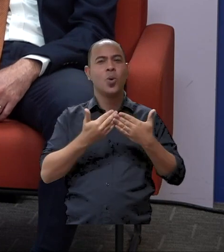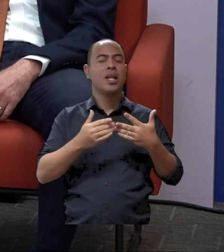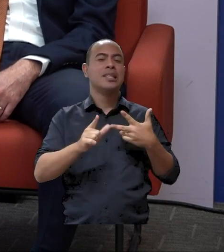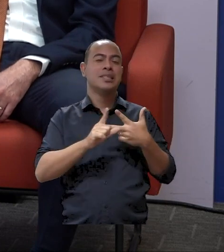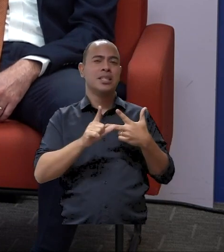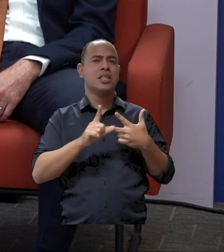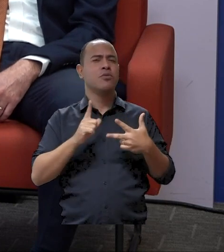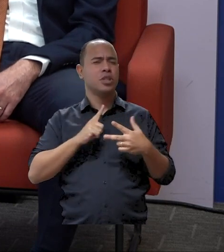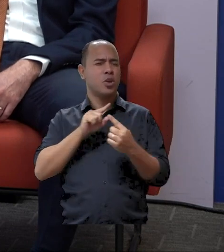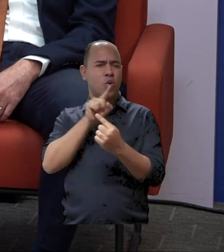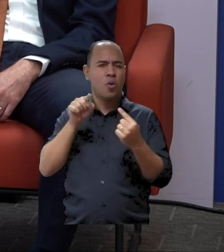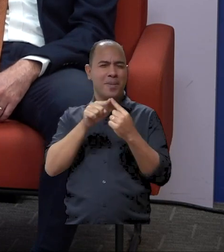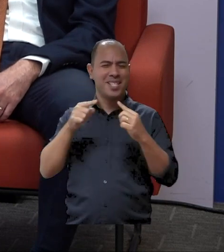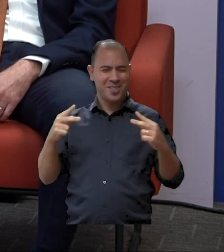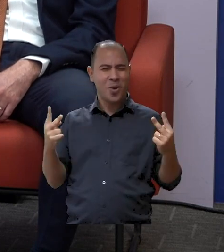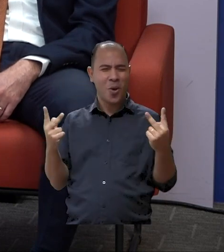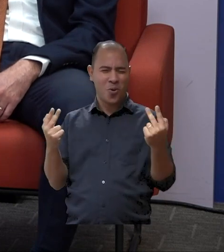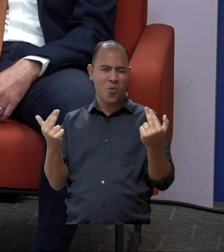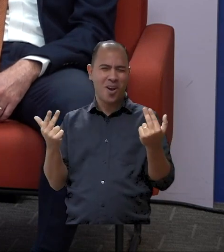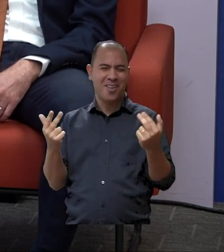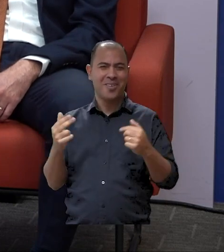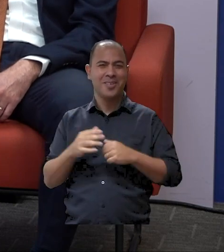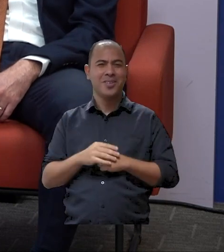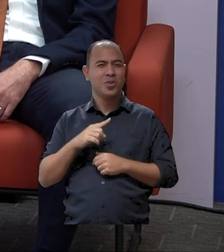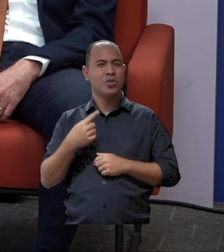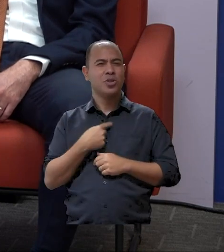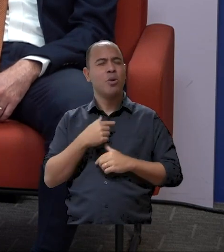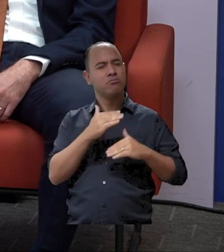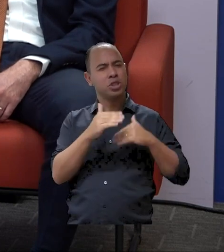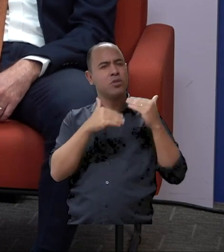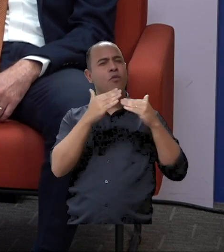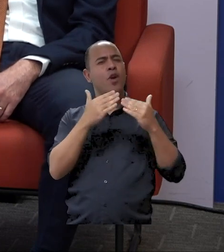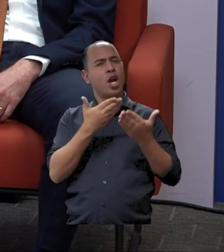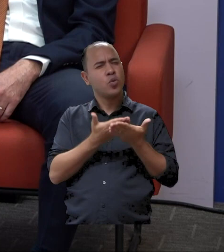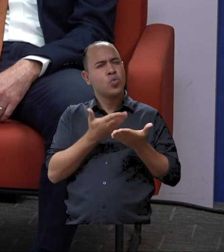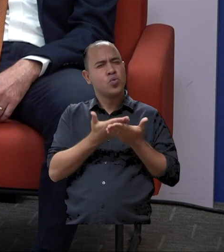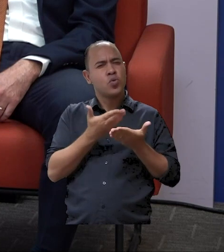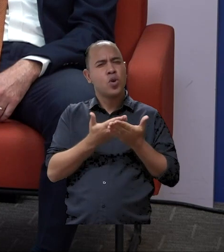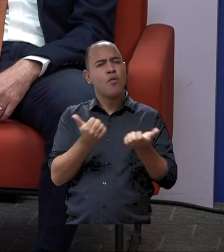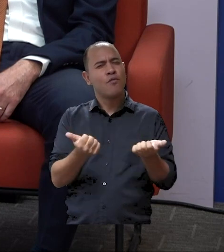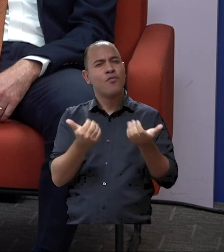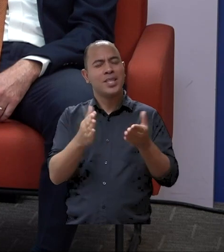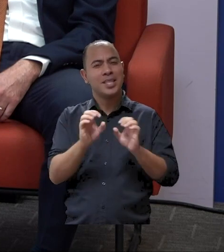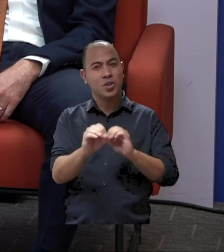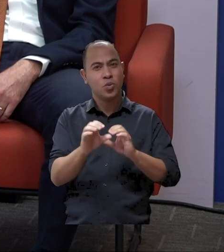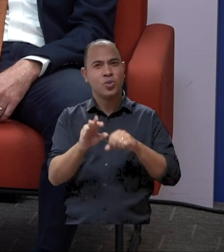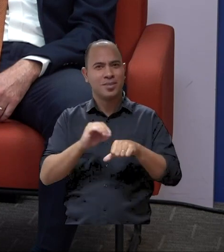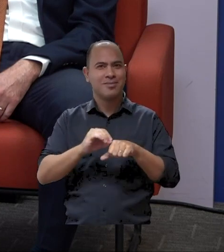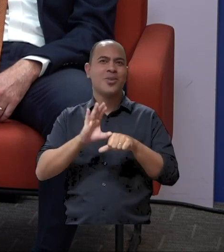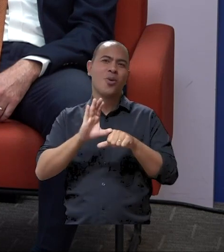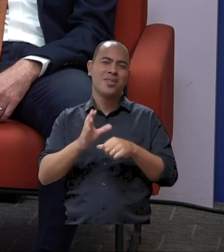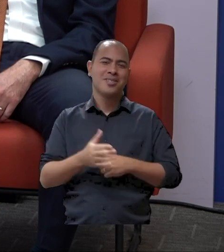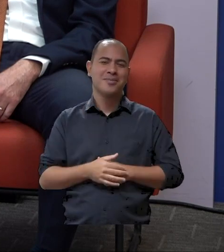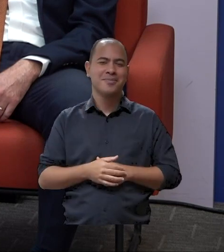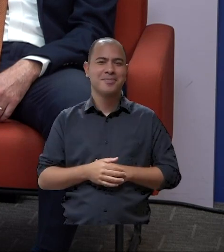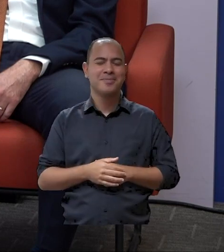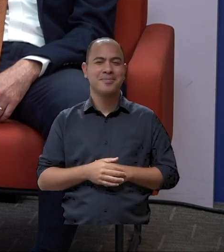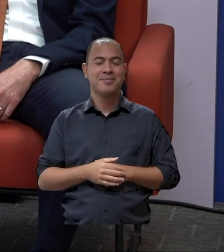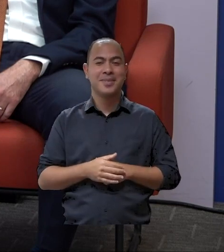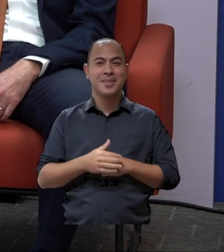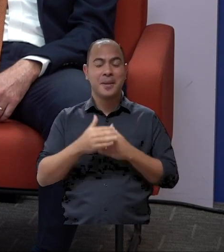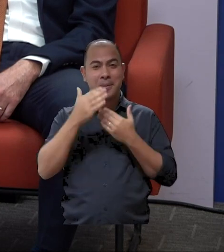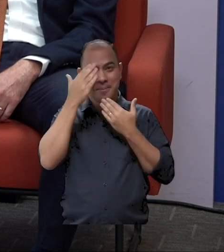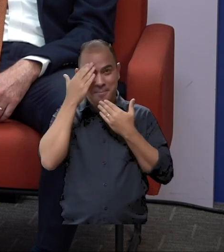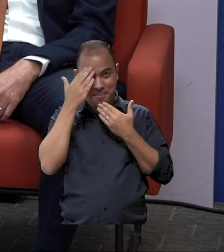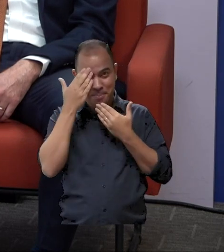oportunidade. A gente que agradece, a Escola do Legislativo tem esse objetivo em comum, né? Vamos sempre aperfeiçoando, sempre proporcionando